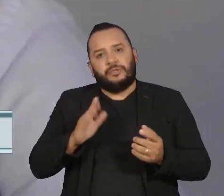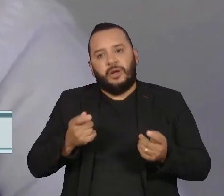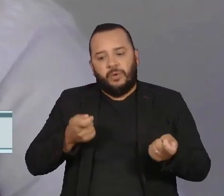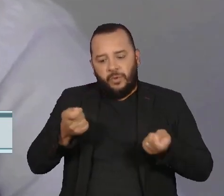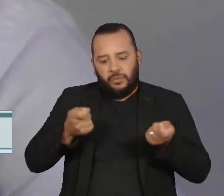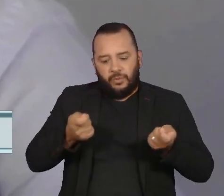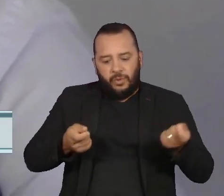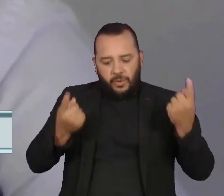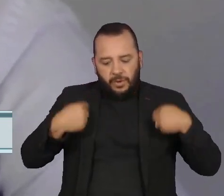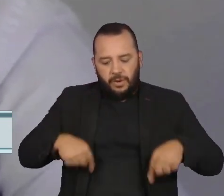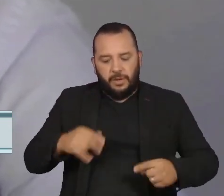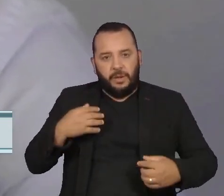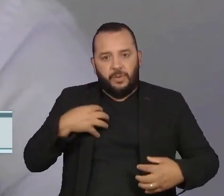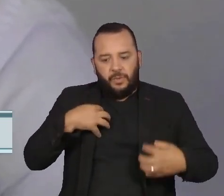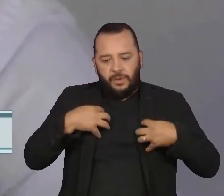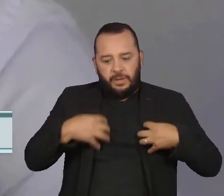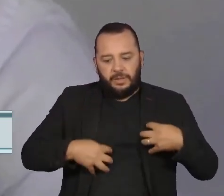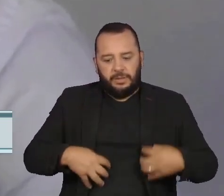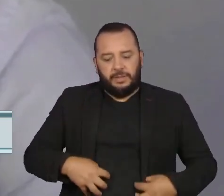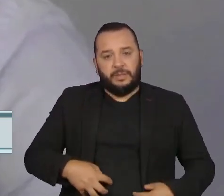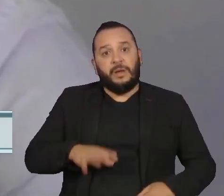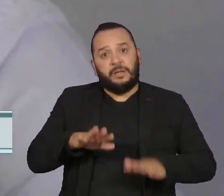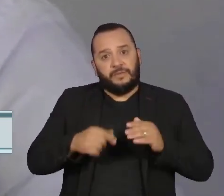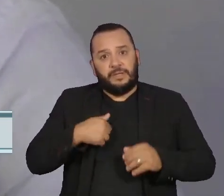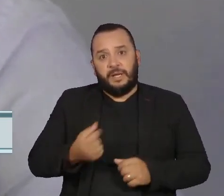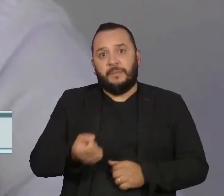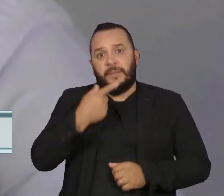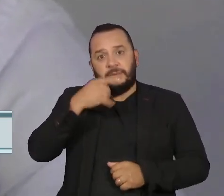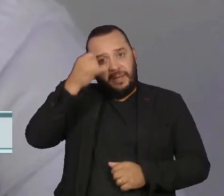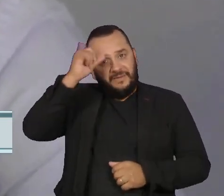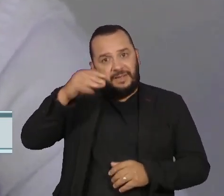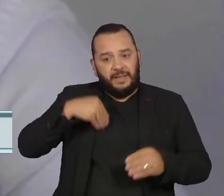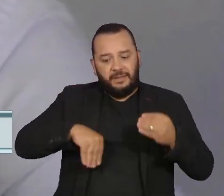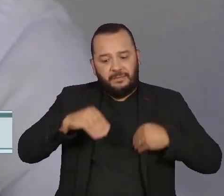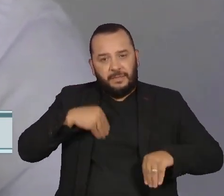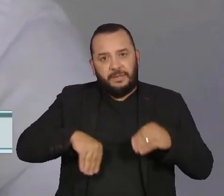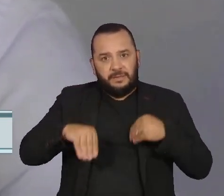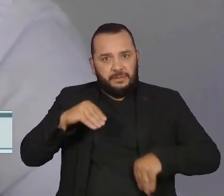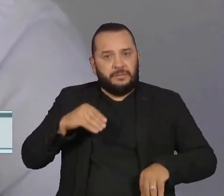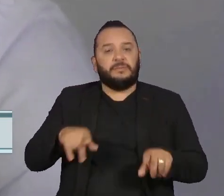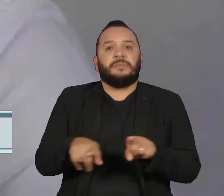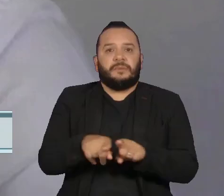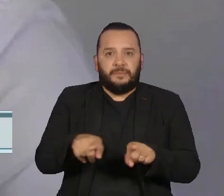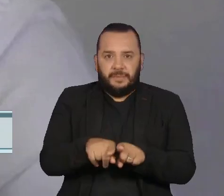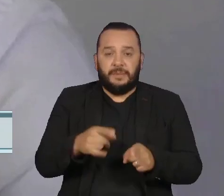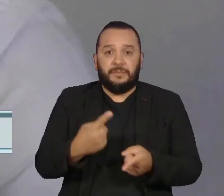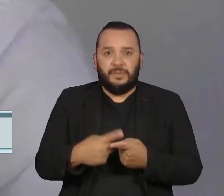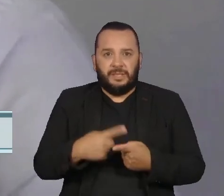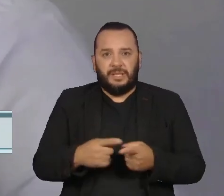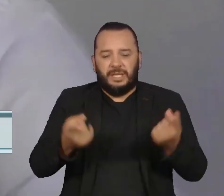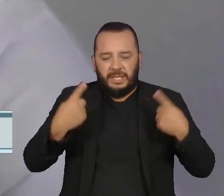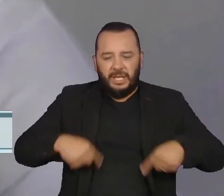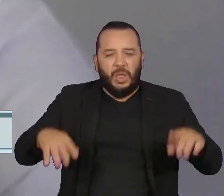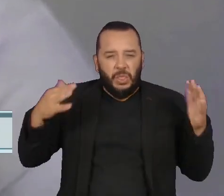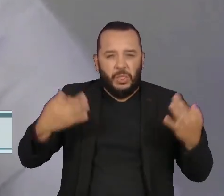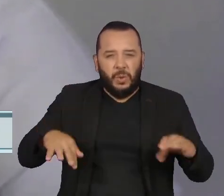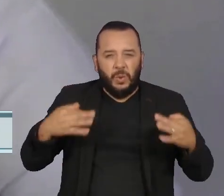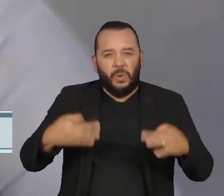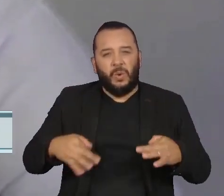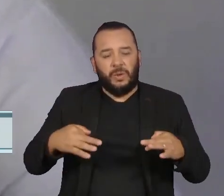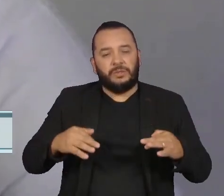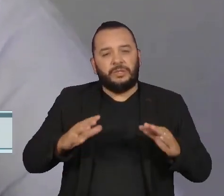pouco o organismo. Muitos deles são antidepressivos, tá? Que vão estabilizar um pouco essa questão da dor, tá? E muitas